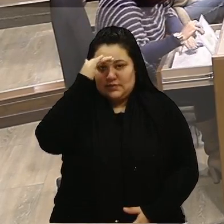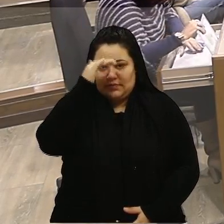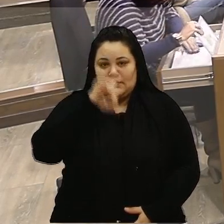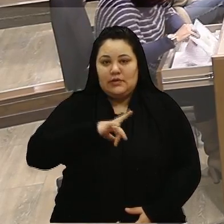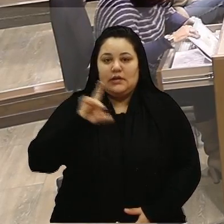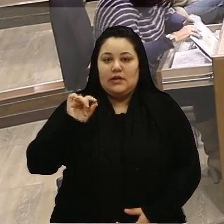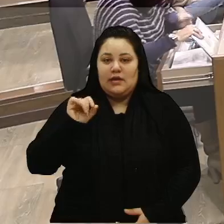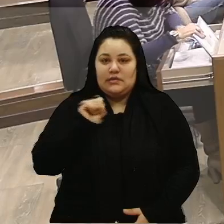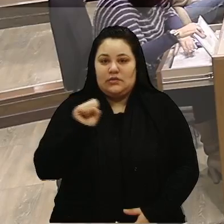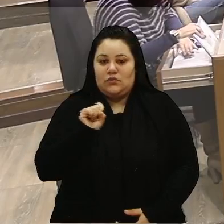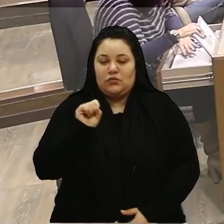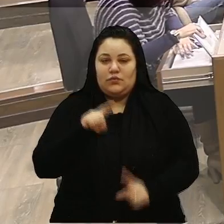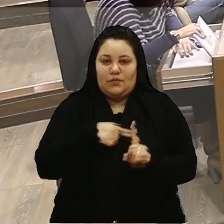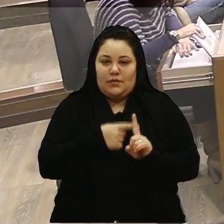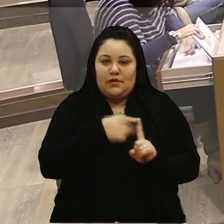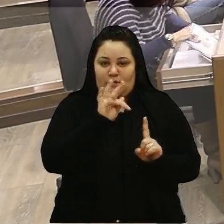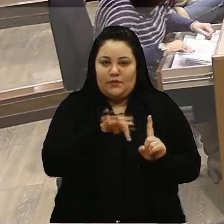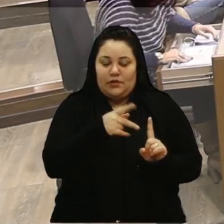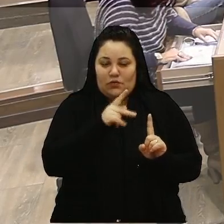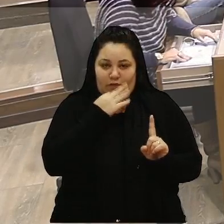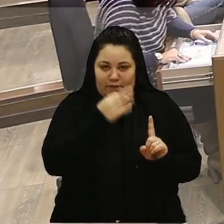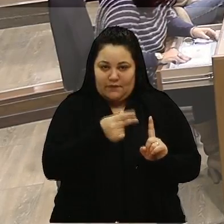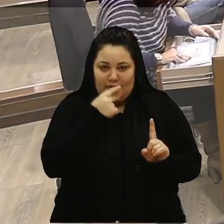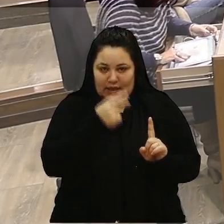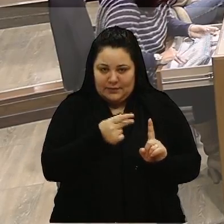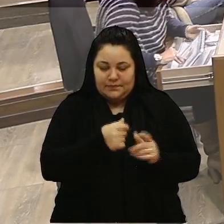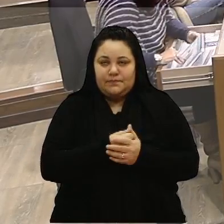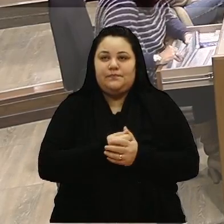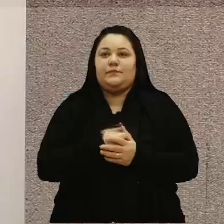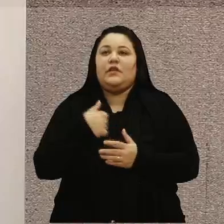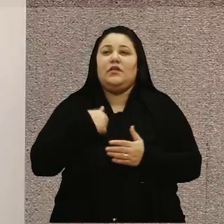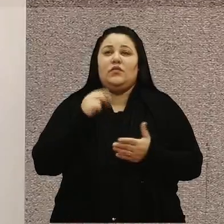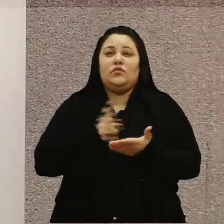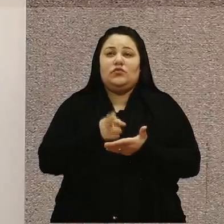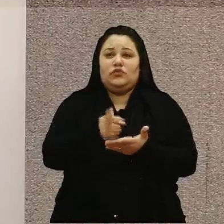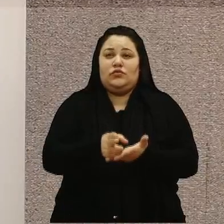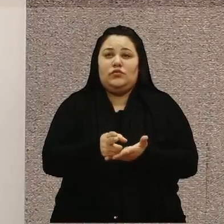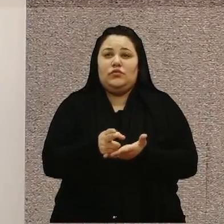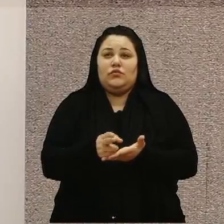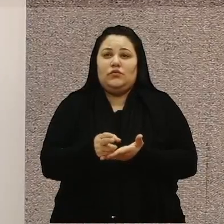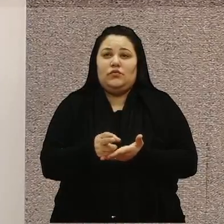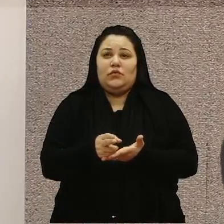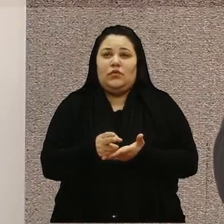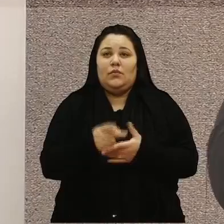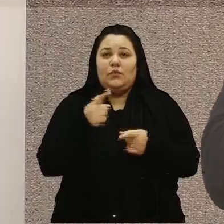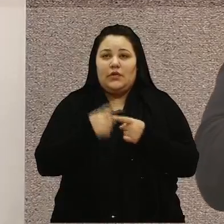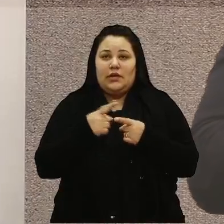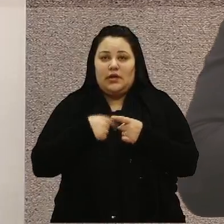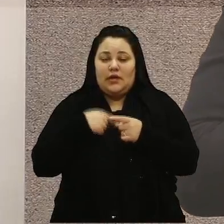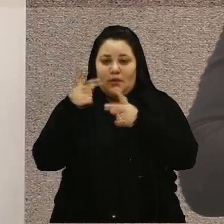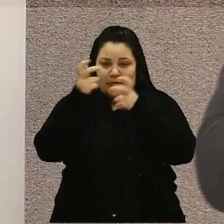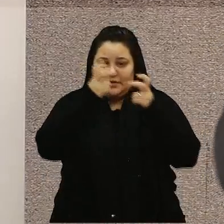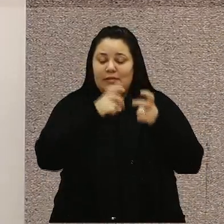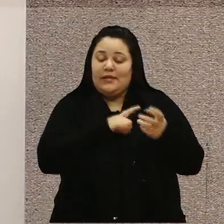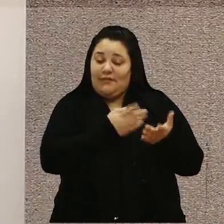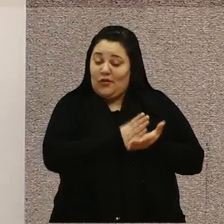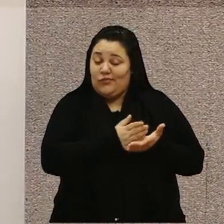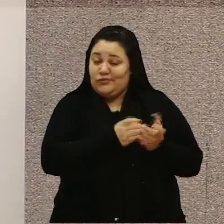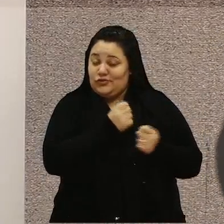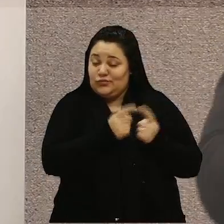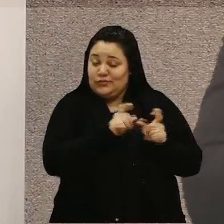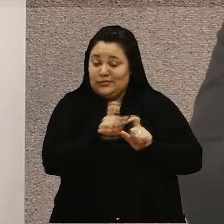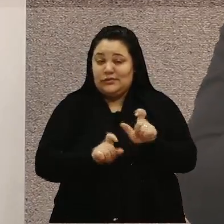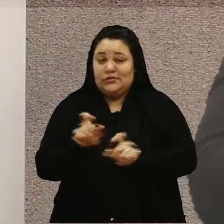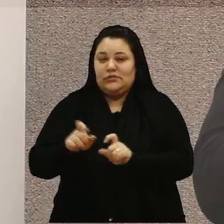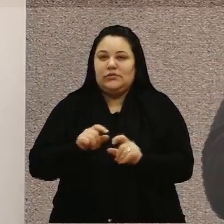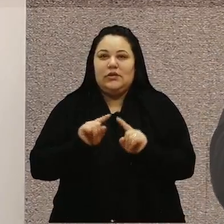sua fala. Segue com a palavra, vereador Caleb Garbim. Sigo no mesmo tom que comecei a fala, porque eu percebi já que houve um incômodo aqui, né? Mas vejam, quem é